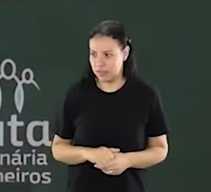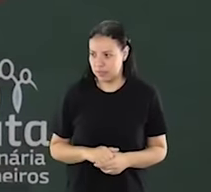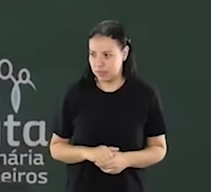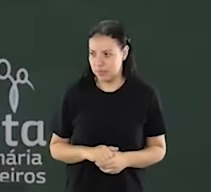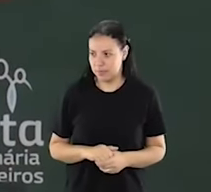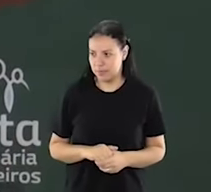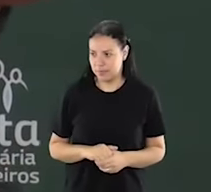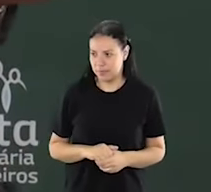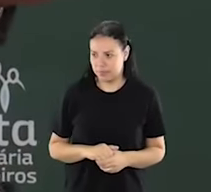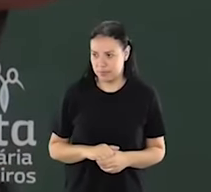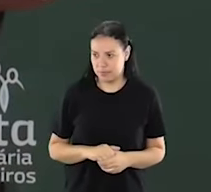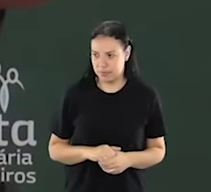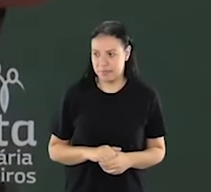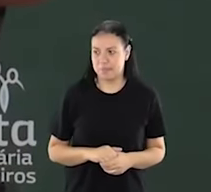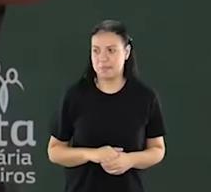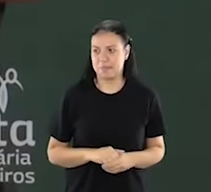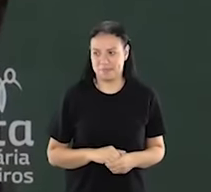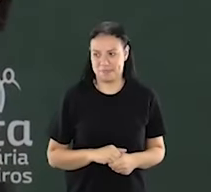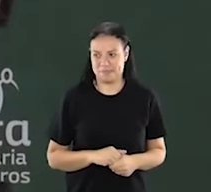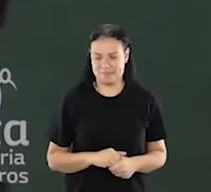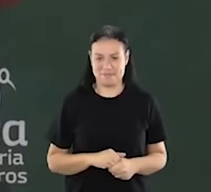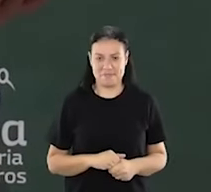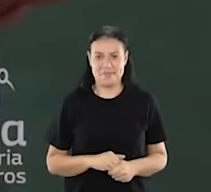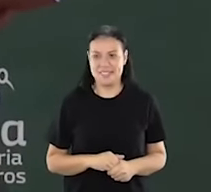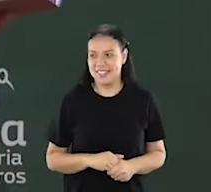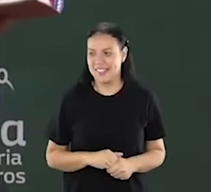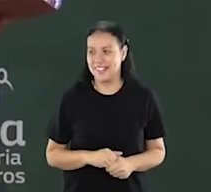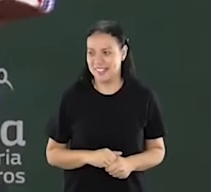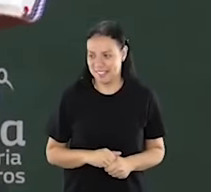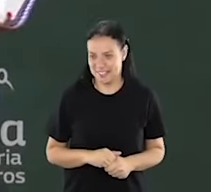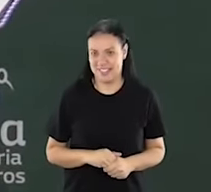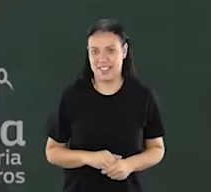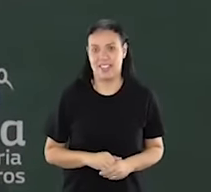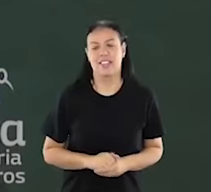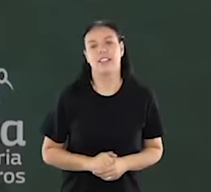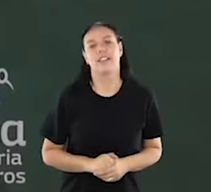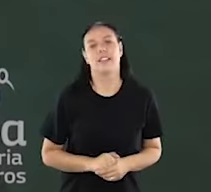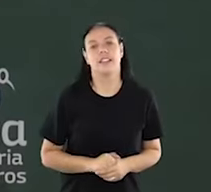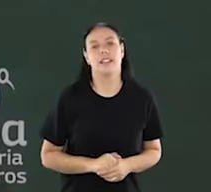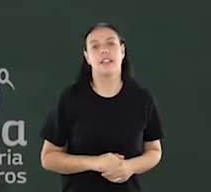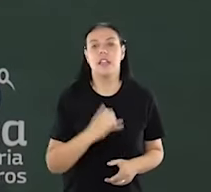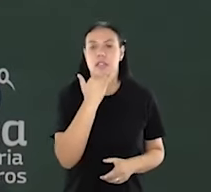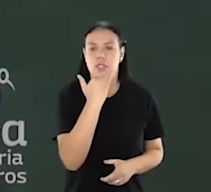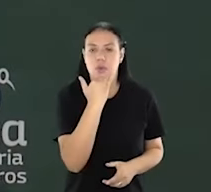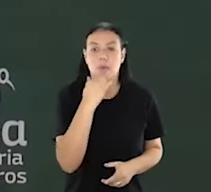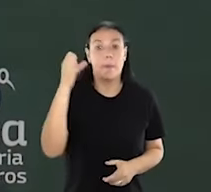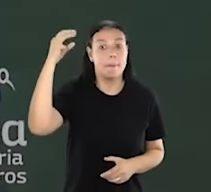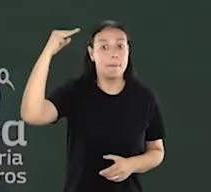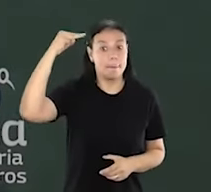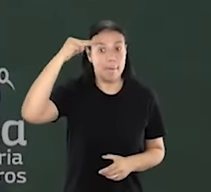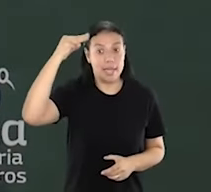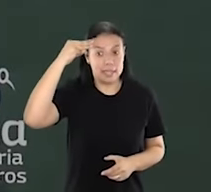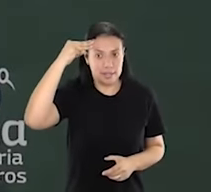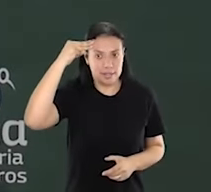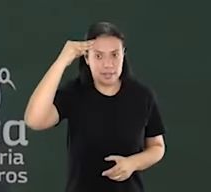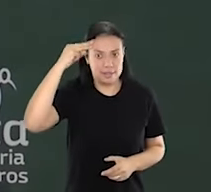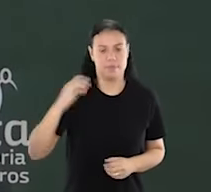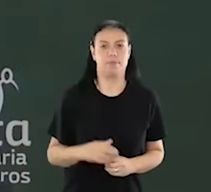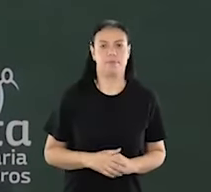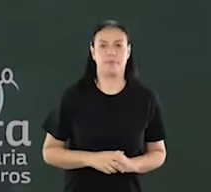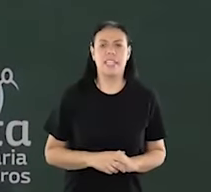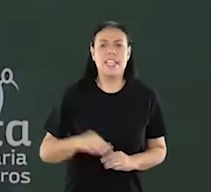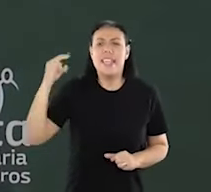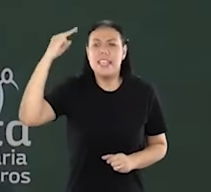para derramar o seu coração em lágrimas diante da morte do seu irmão. Mas aqui, ela quer fazer algo inusitado.